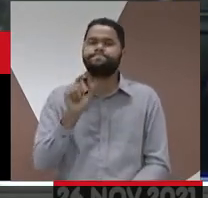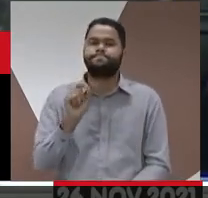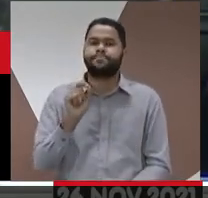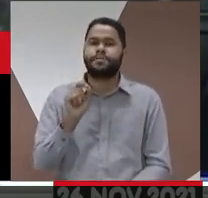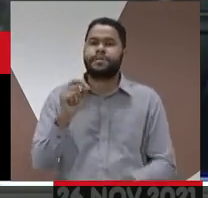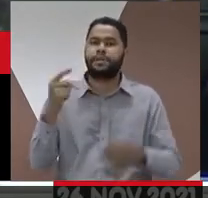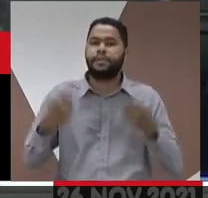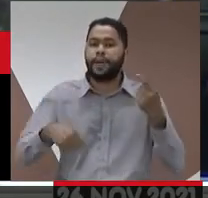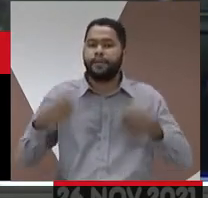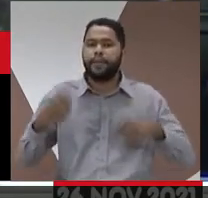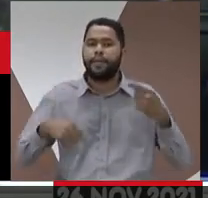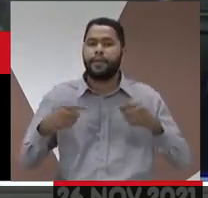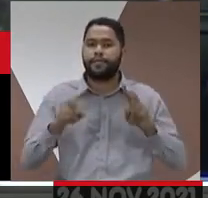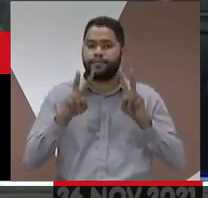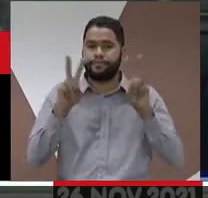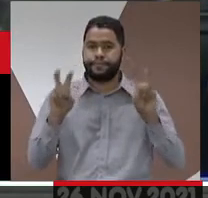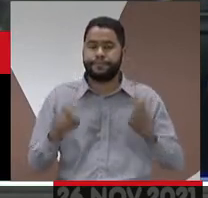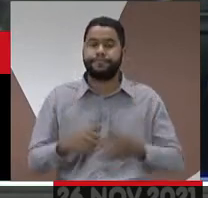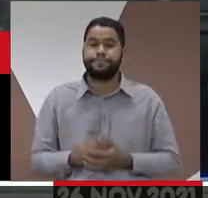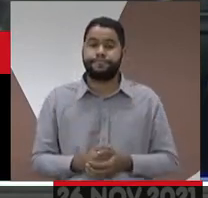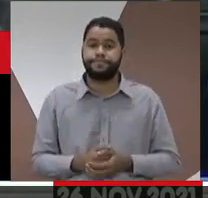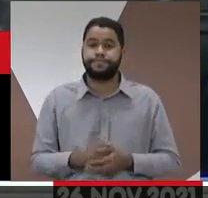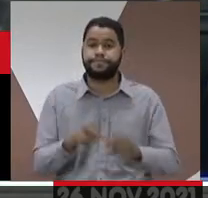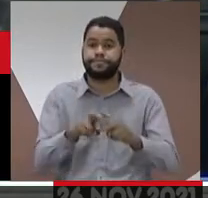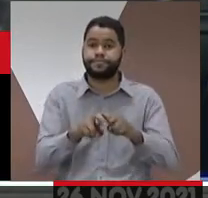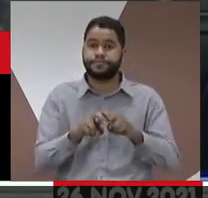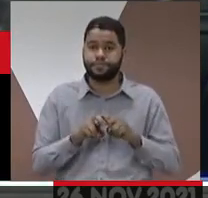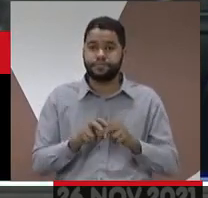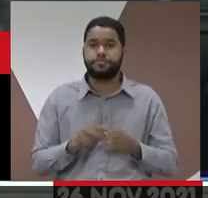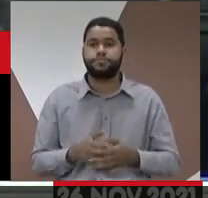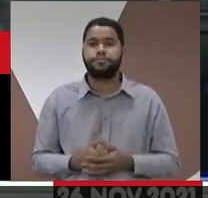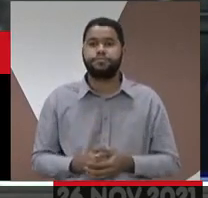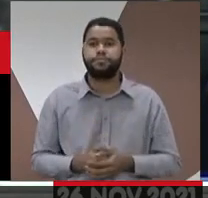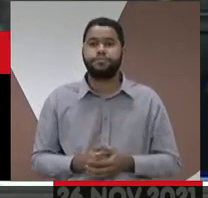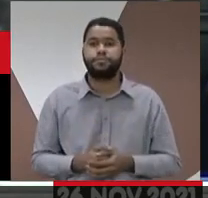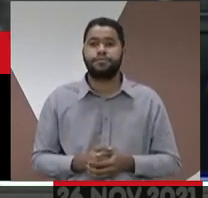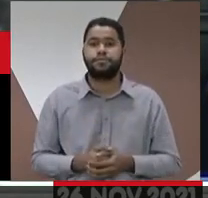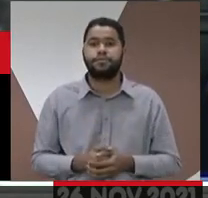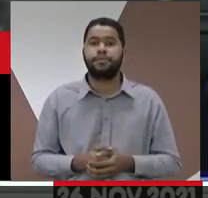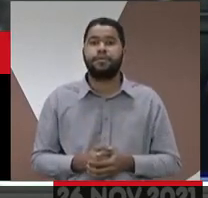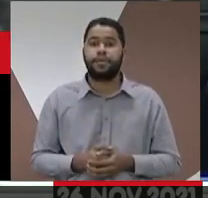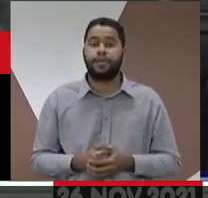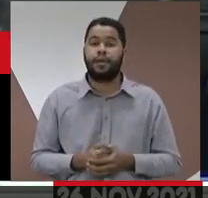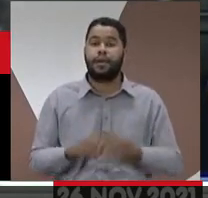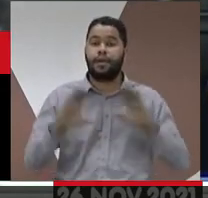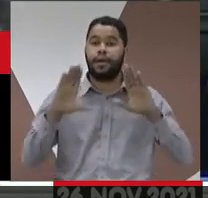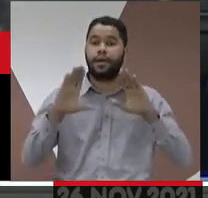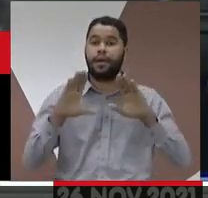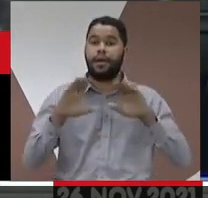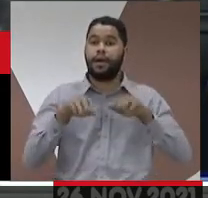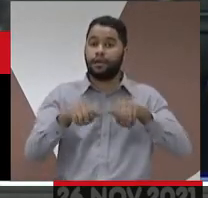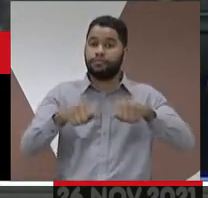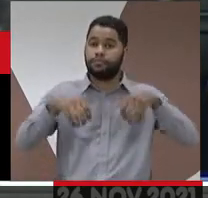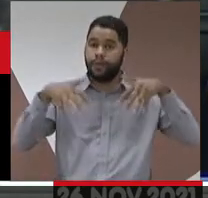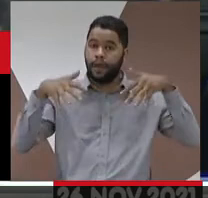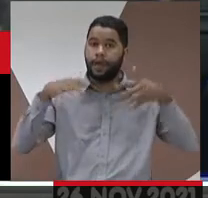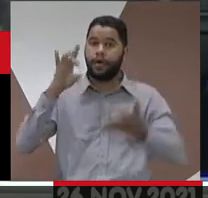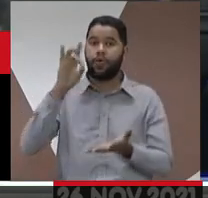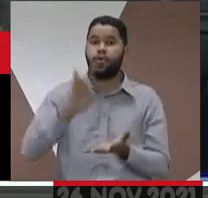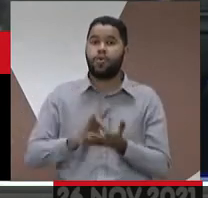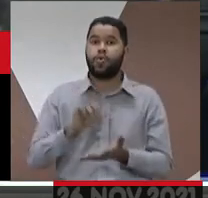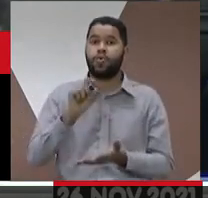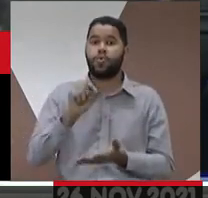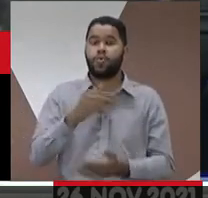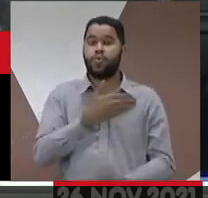no debate desta questão. Por isso, a Assembleia, já no dia de hoje, vai oficiar